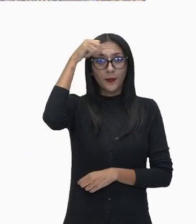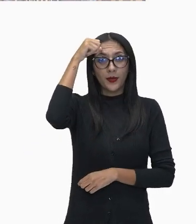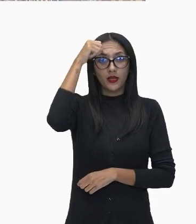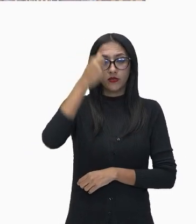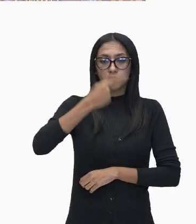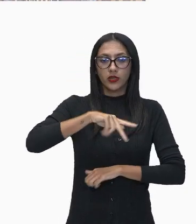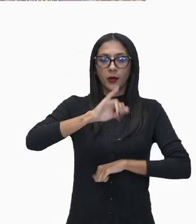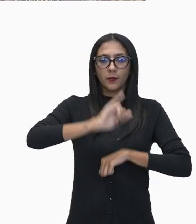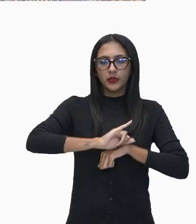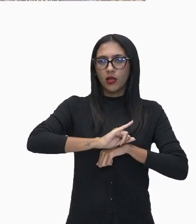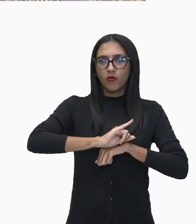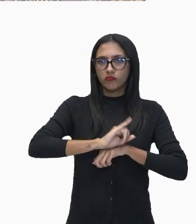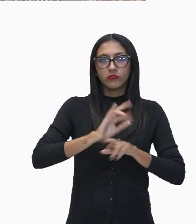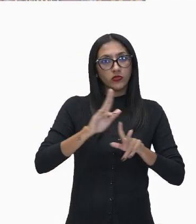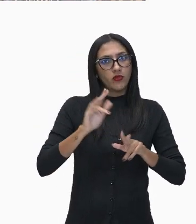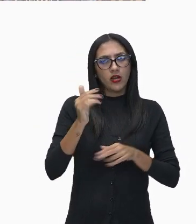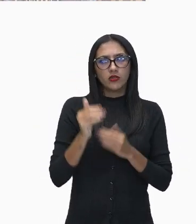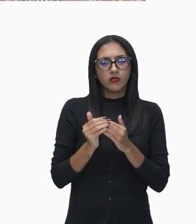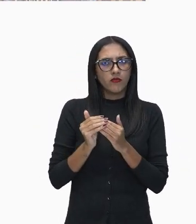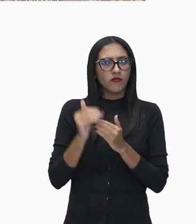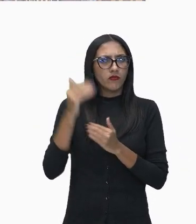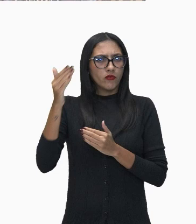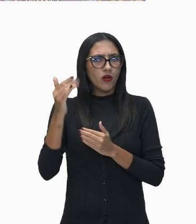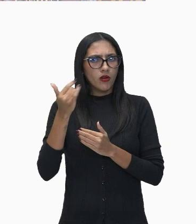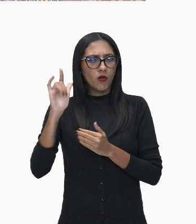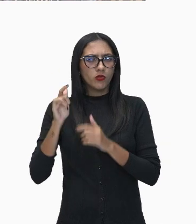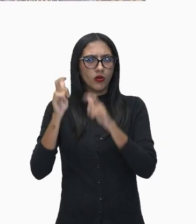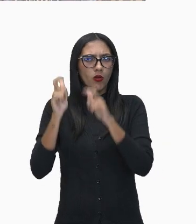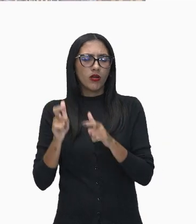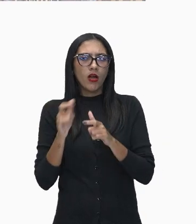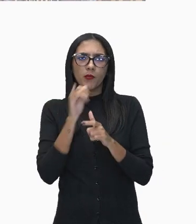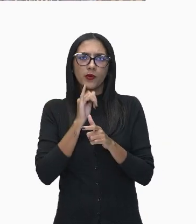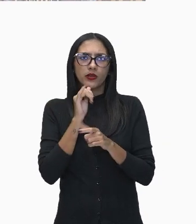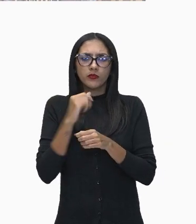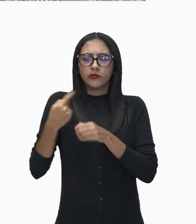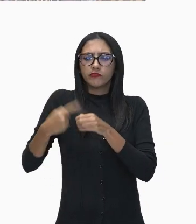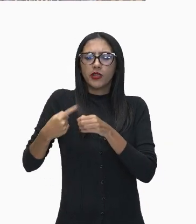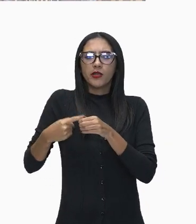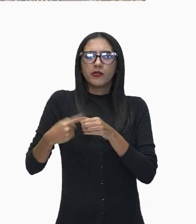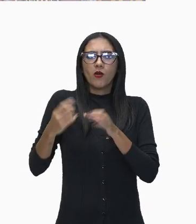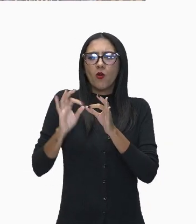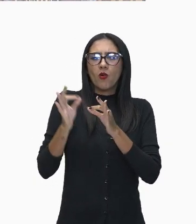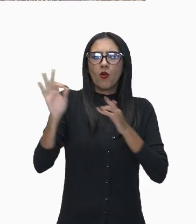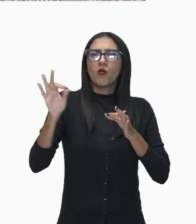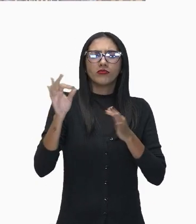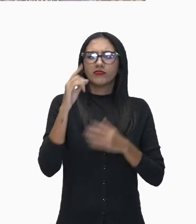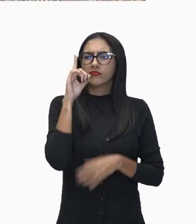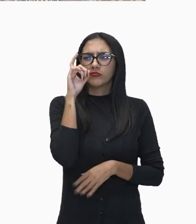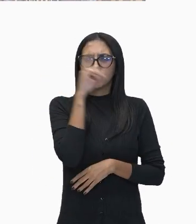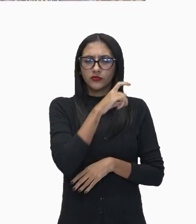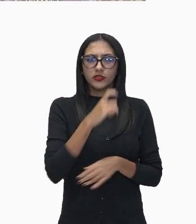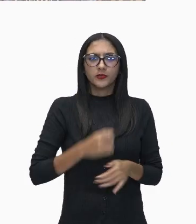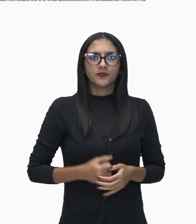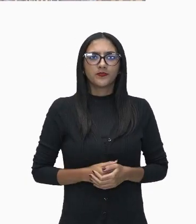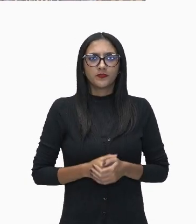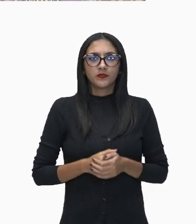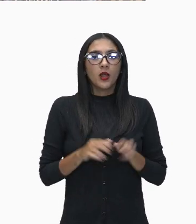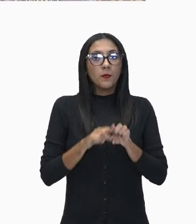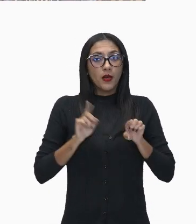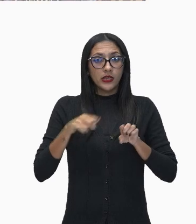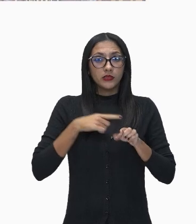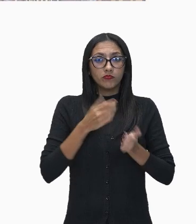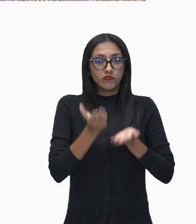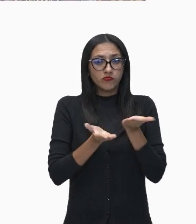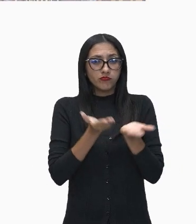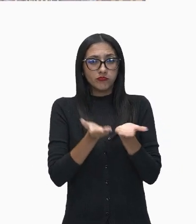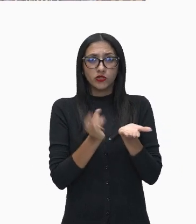Manaus, e não vai encontrar esse mesmo serviço numa cidade pequena, tá? Óbvio que esse serviço só está